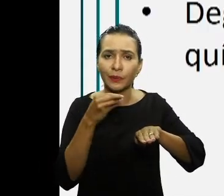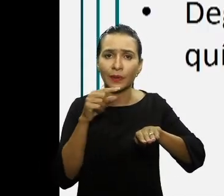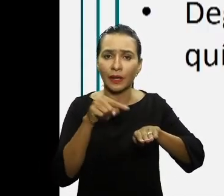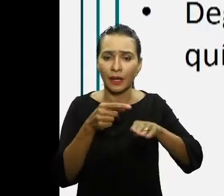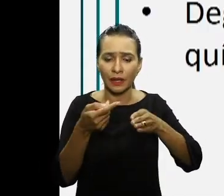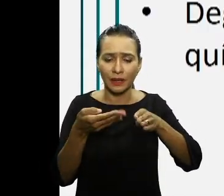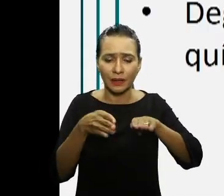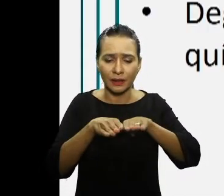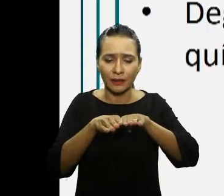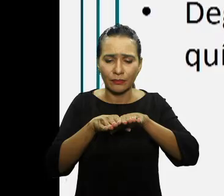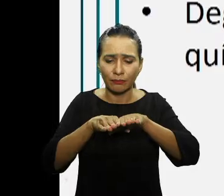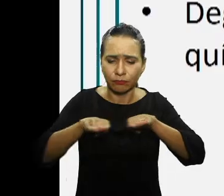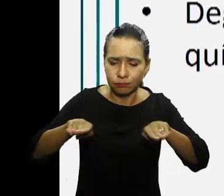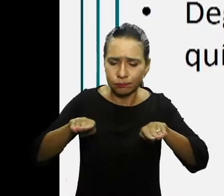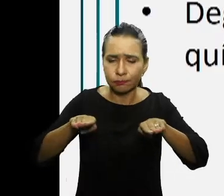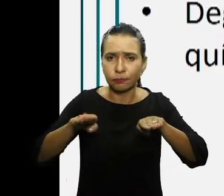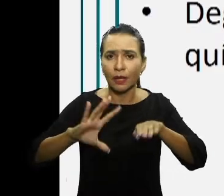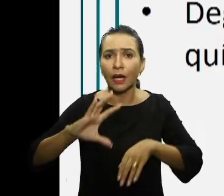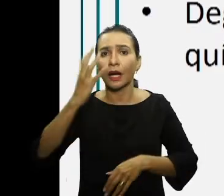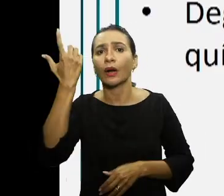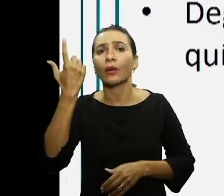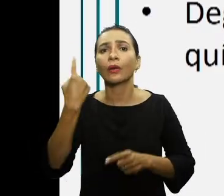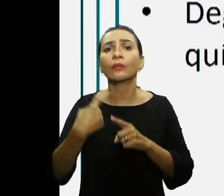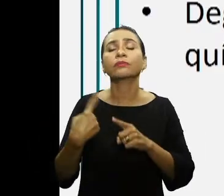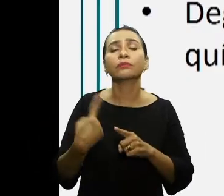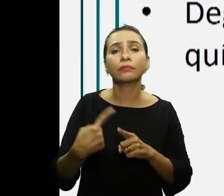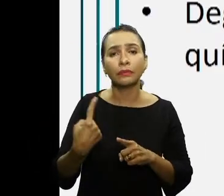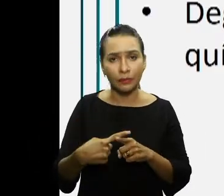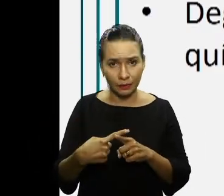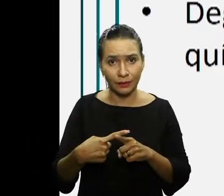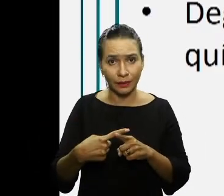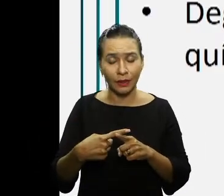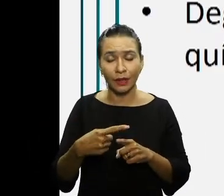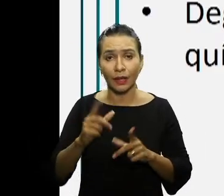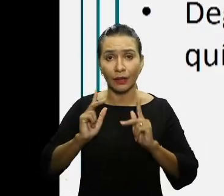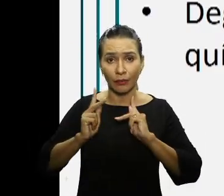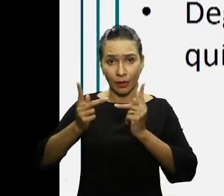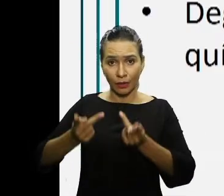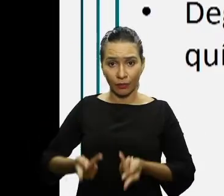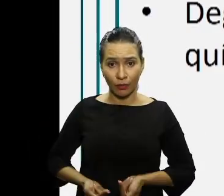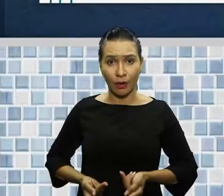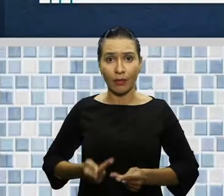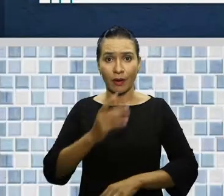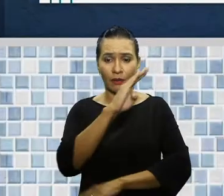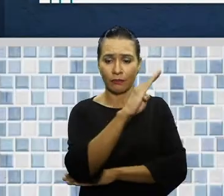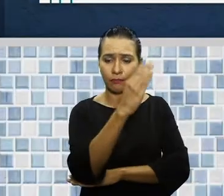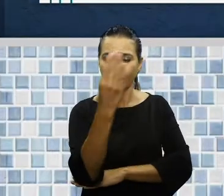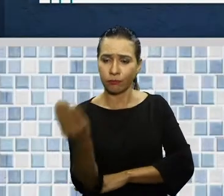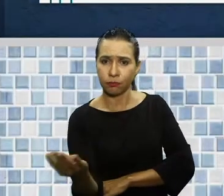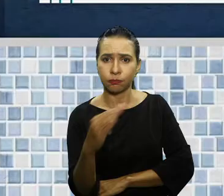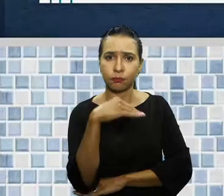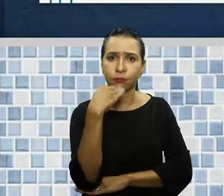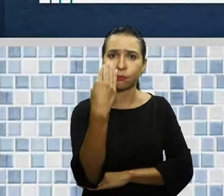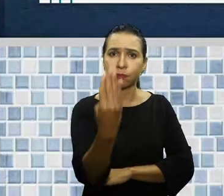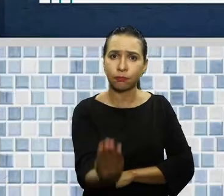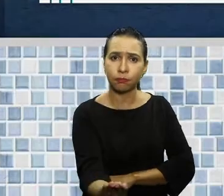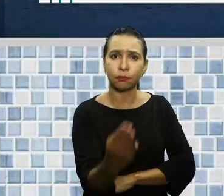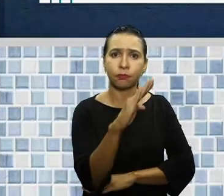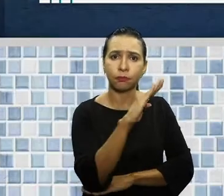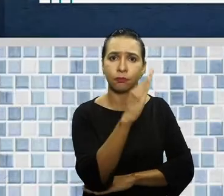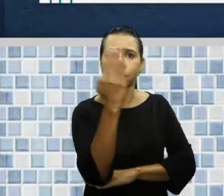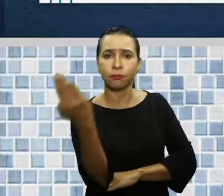E essa erosão, ela acontece exatamente porque o homem vai desmatando determinadas